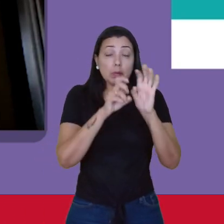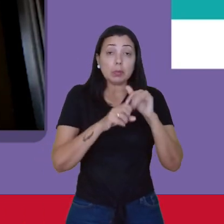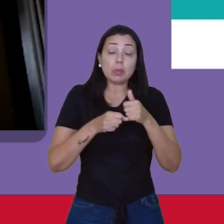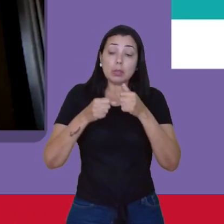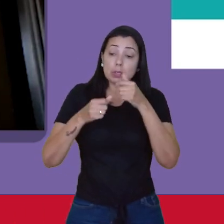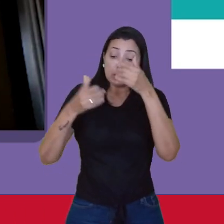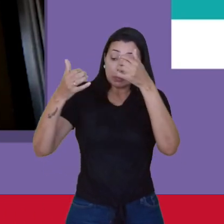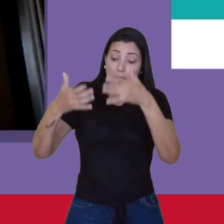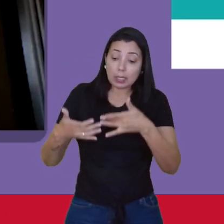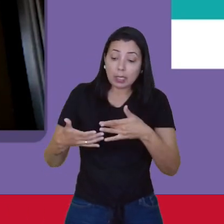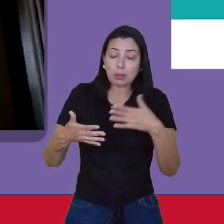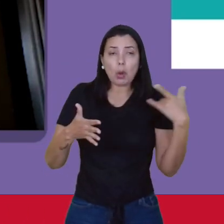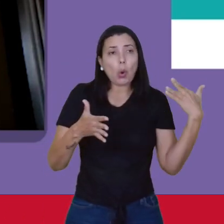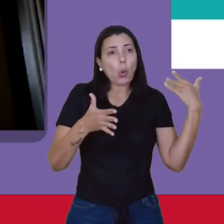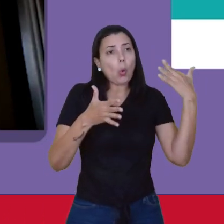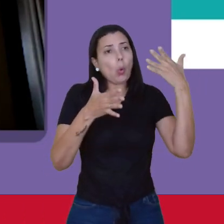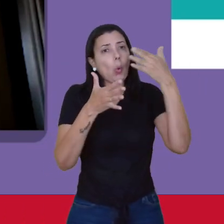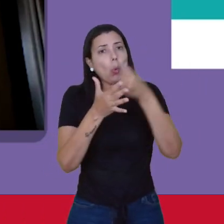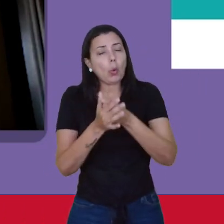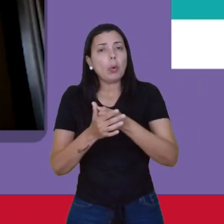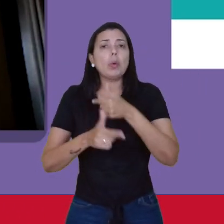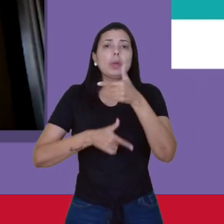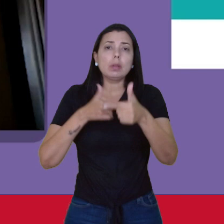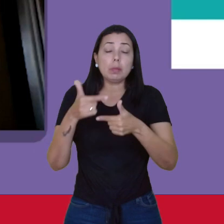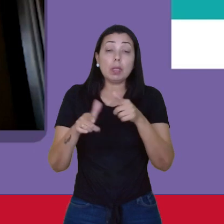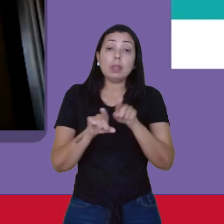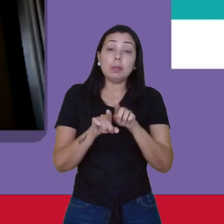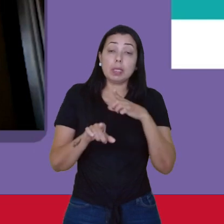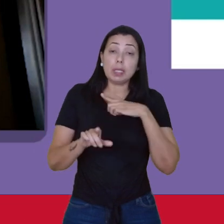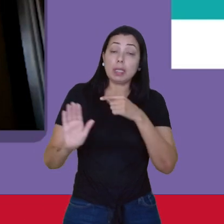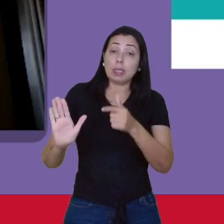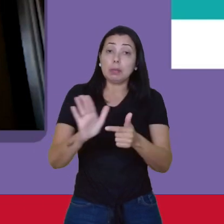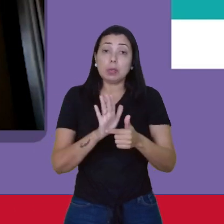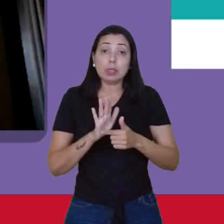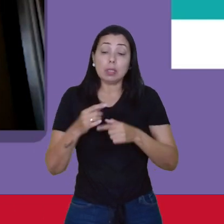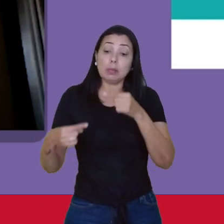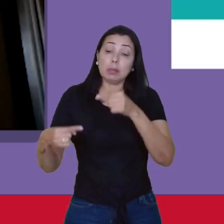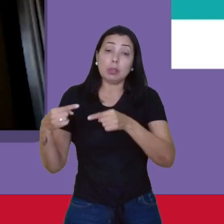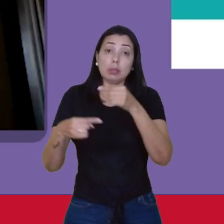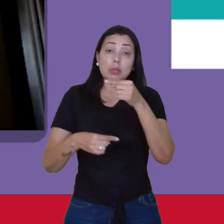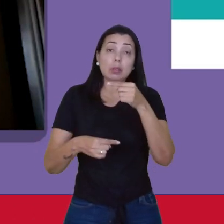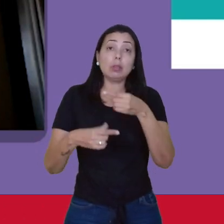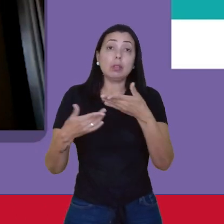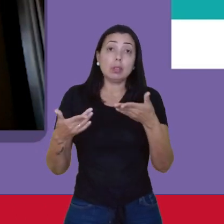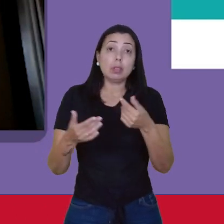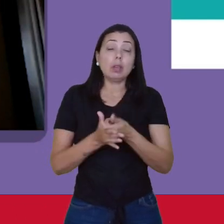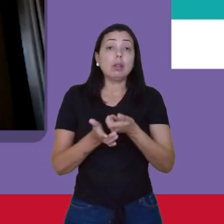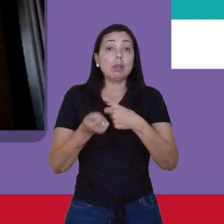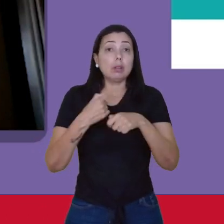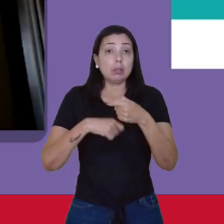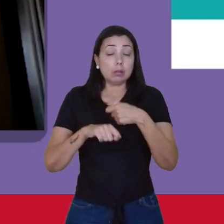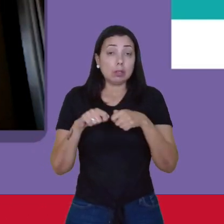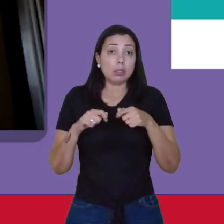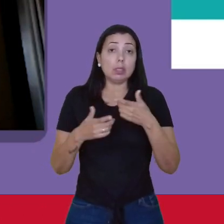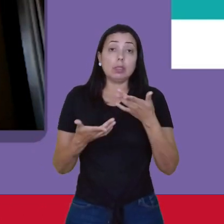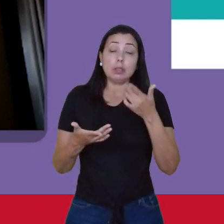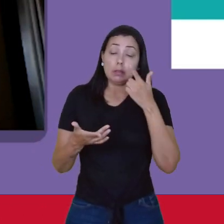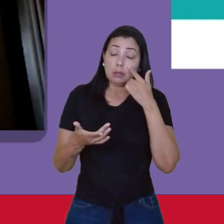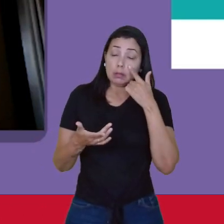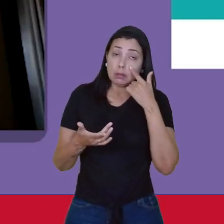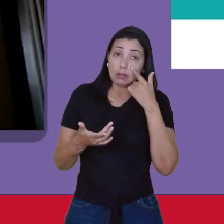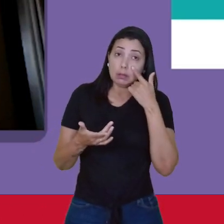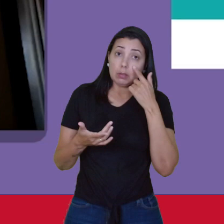falamos há tantos anos, a gente tem que trazer para o debate político e econômico, do ponto de vista